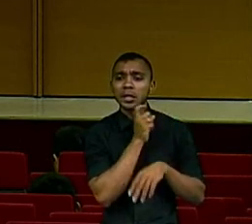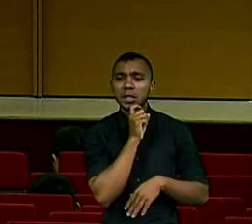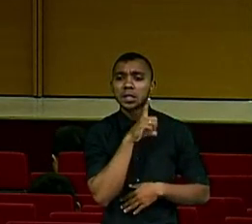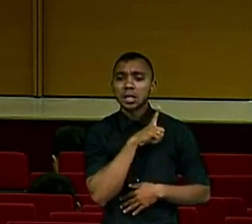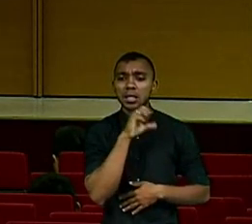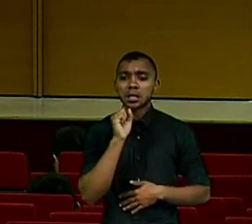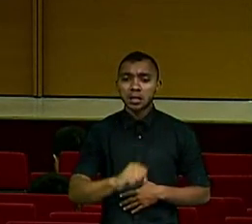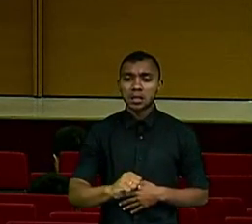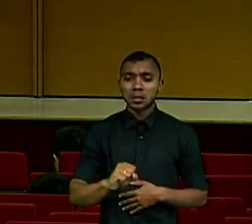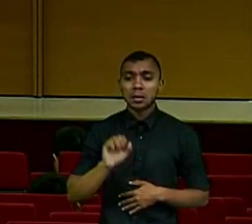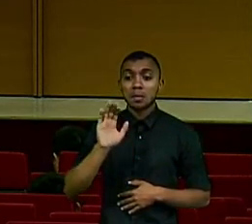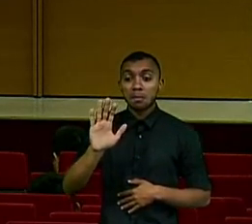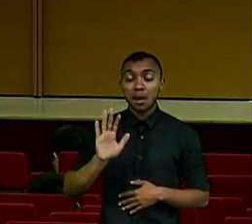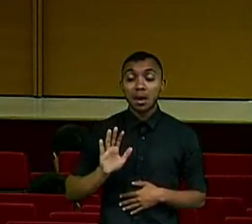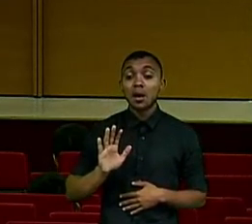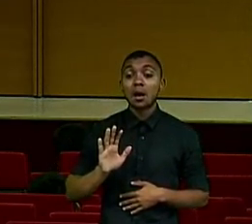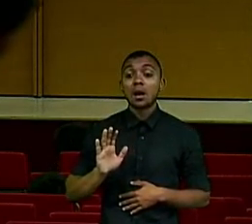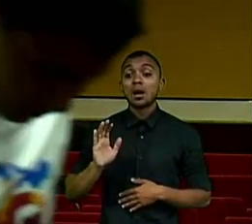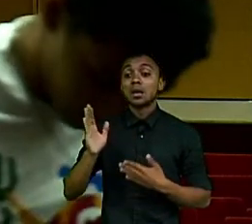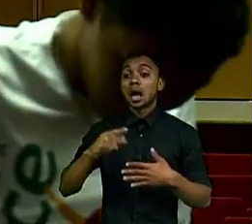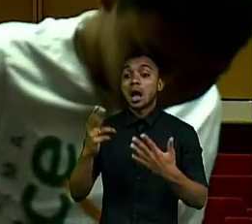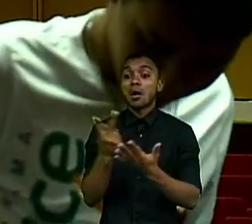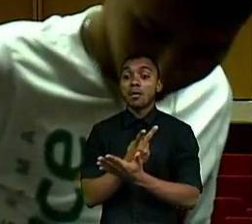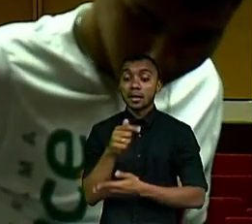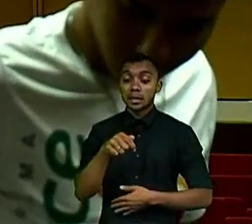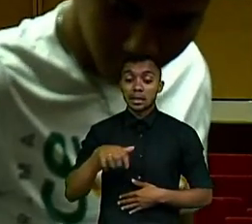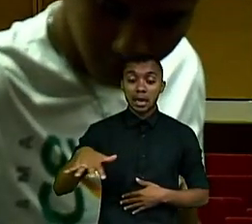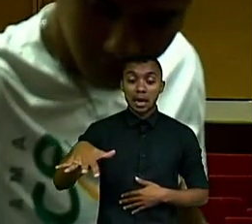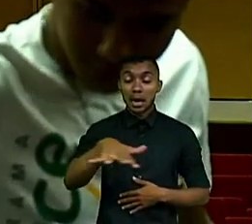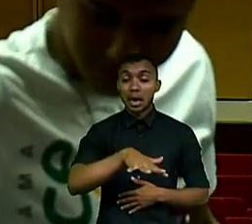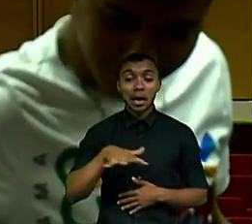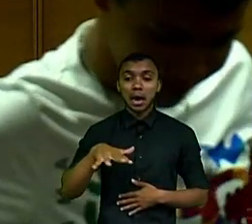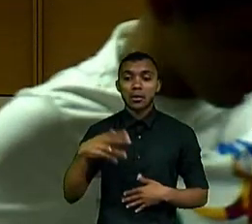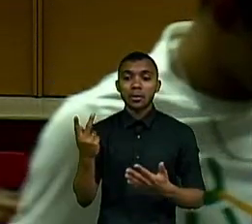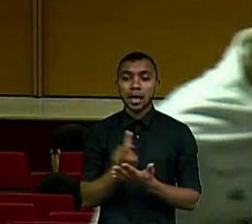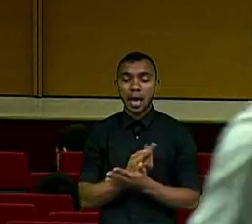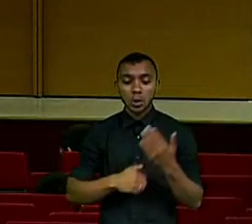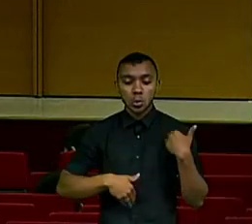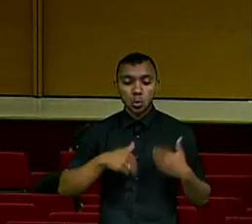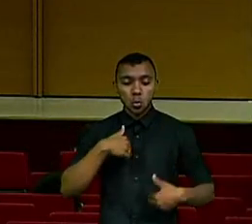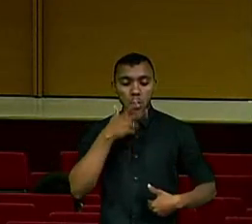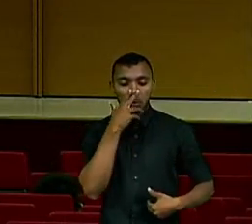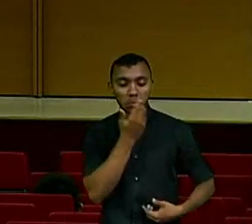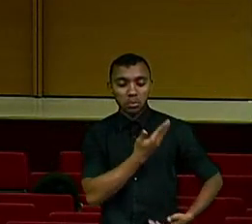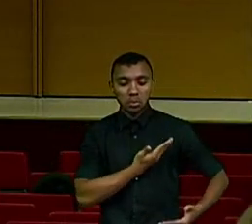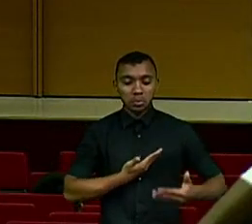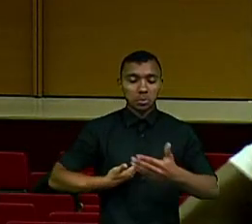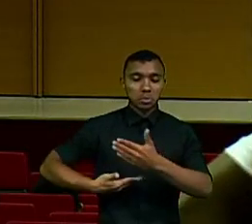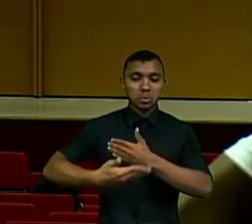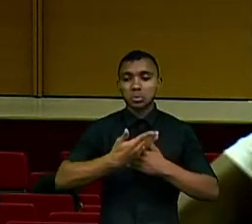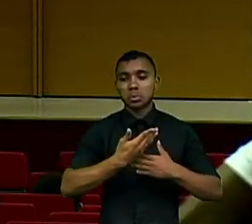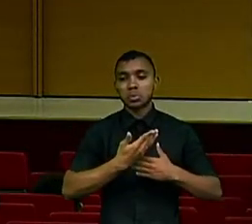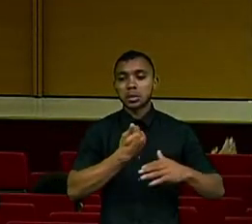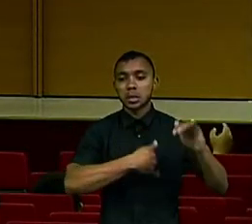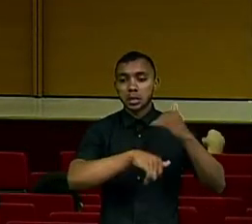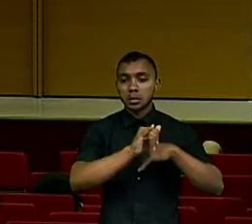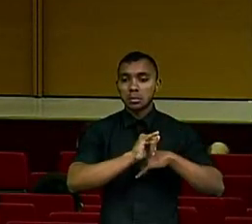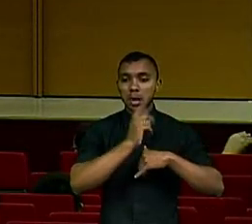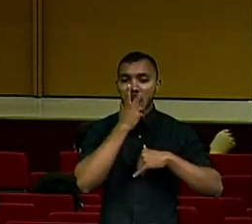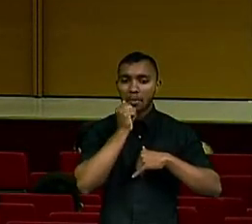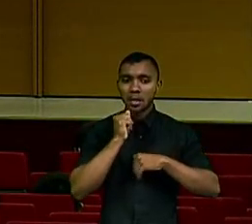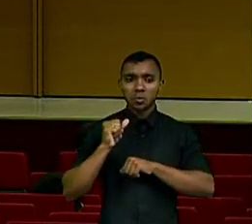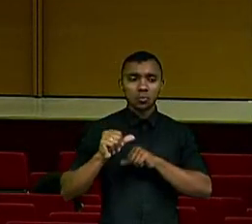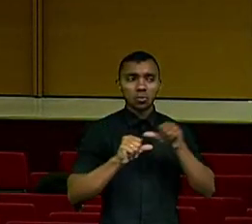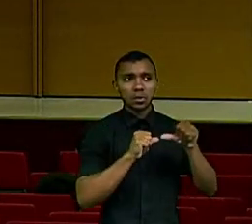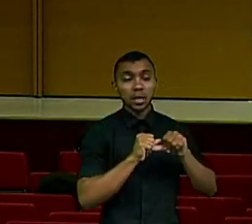ocorrendo as principais reações bioquímicas do meu corpo nesse exato momento nesse exato